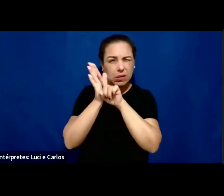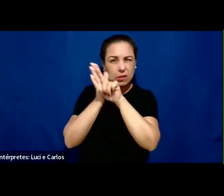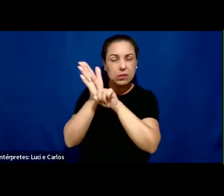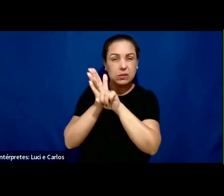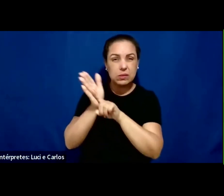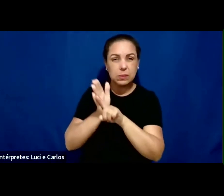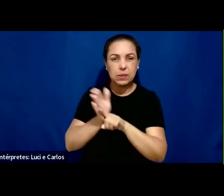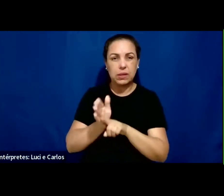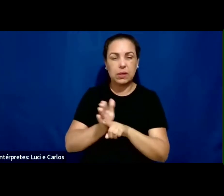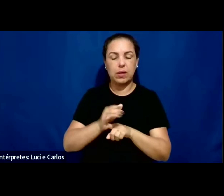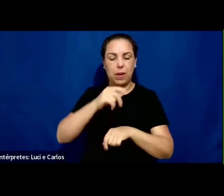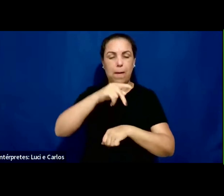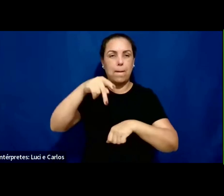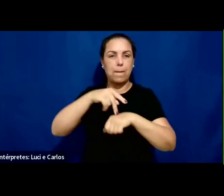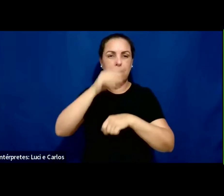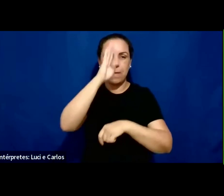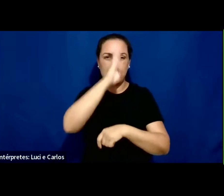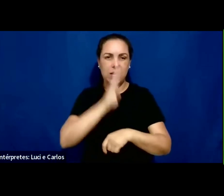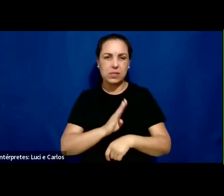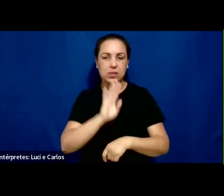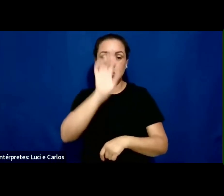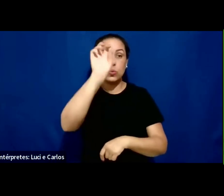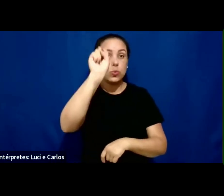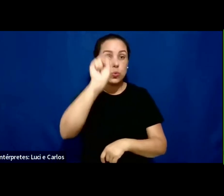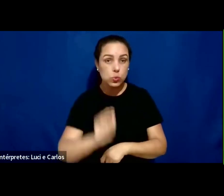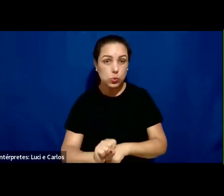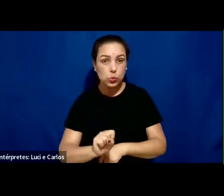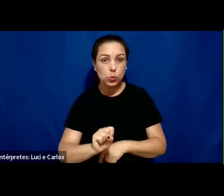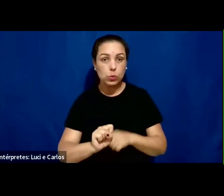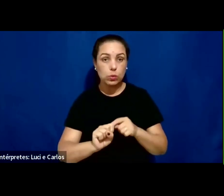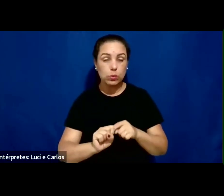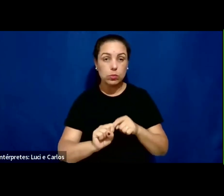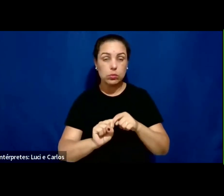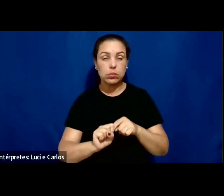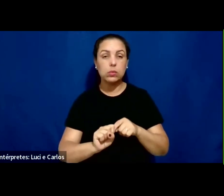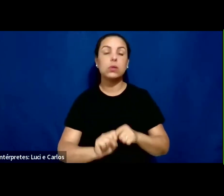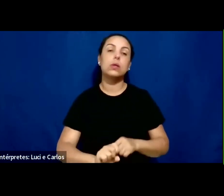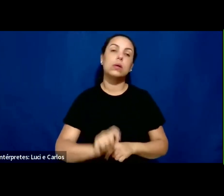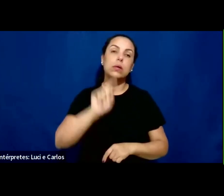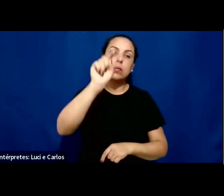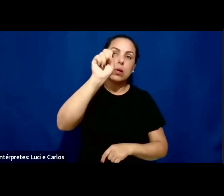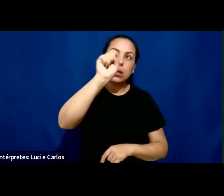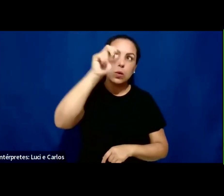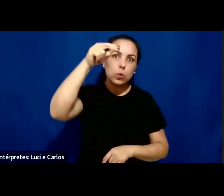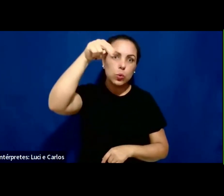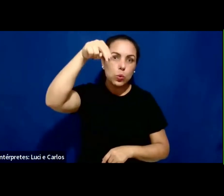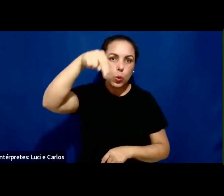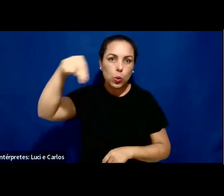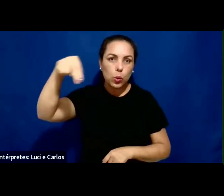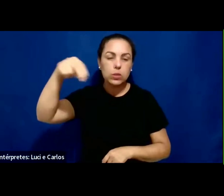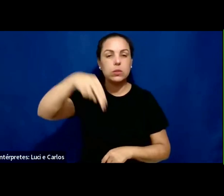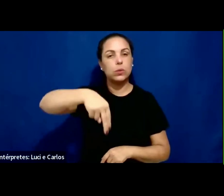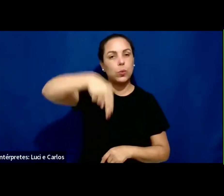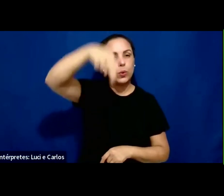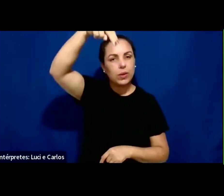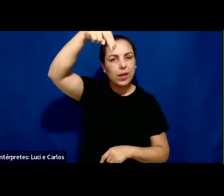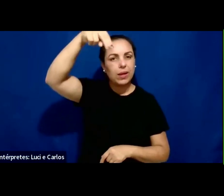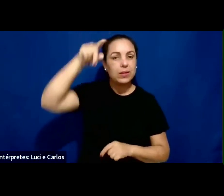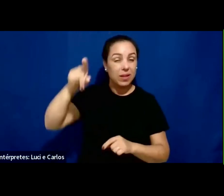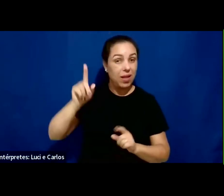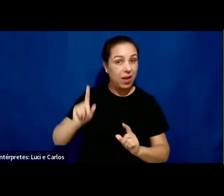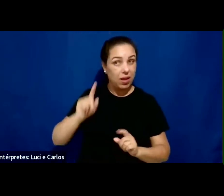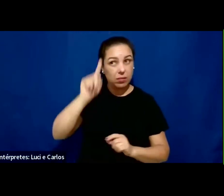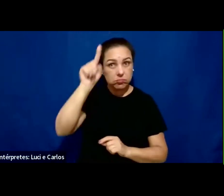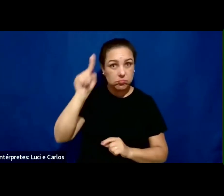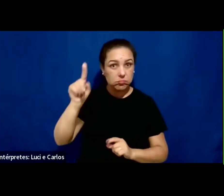do país e pegar o norte e o nordeste, você vai ver que a incidência de câncer lá